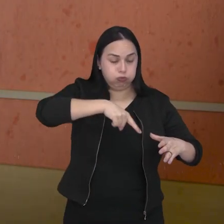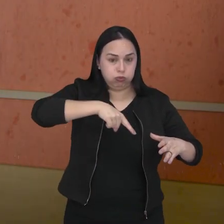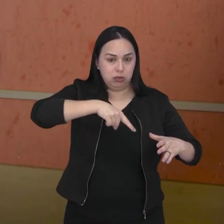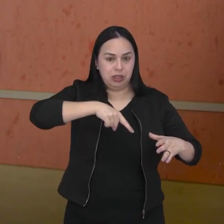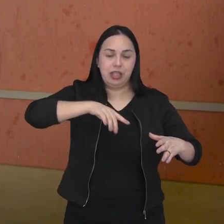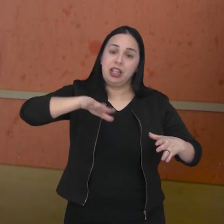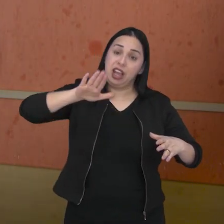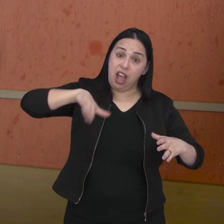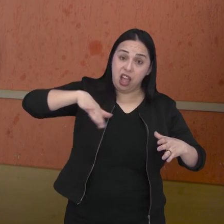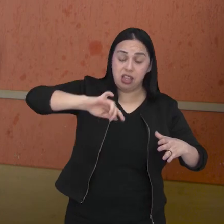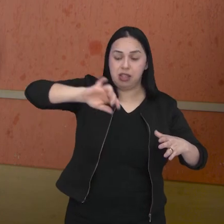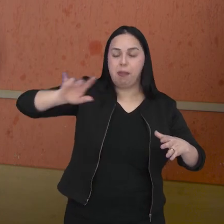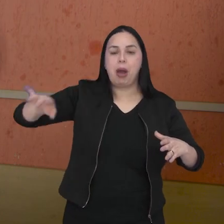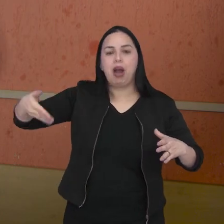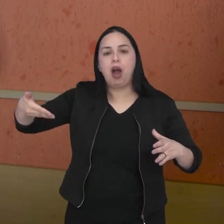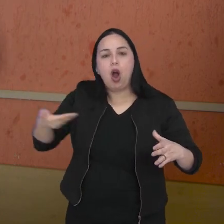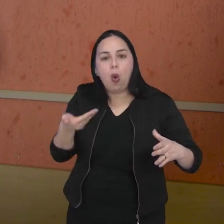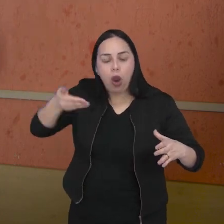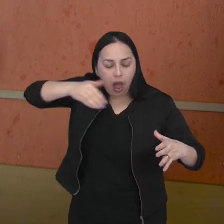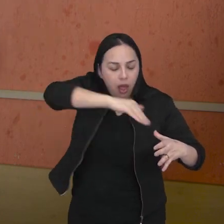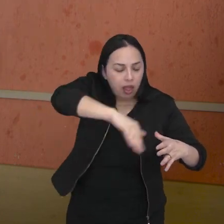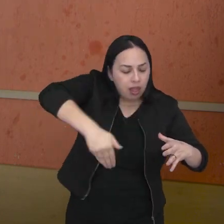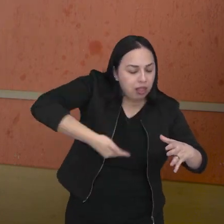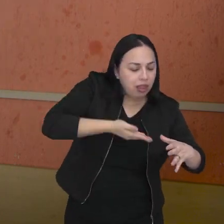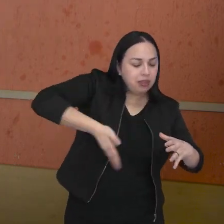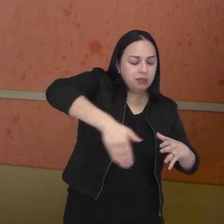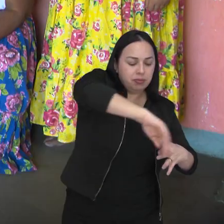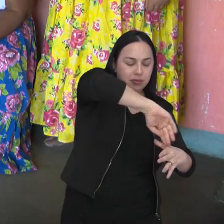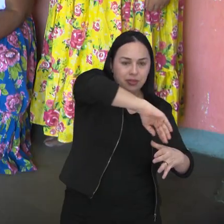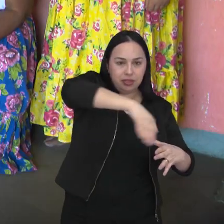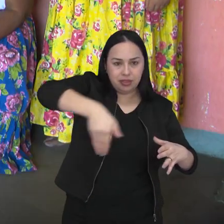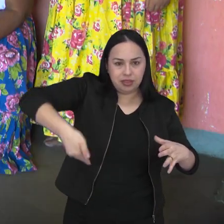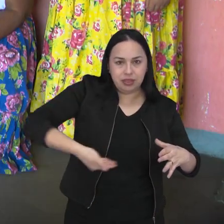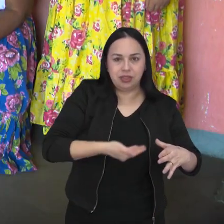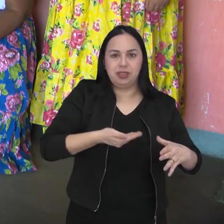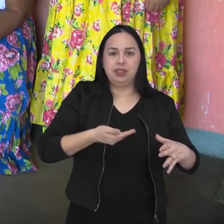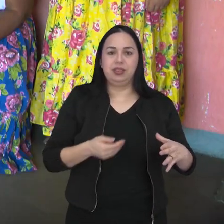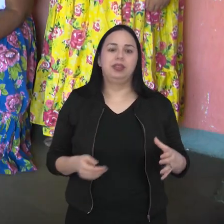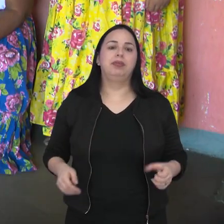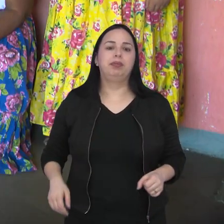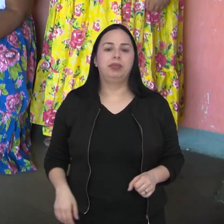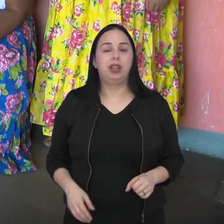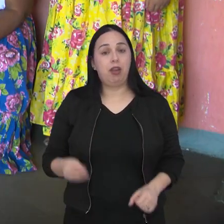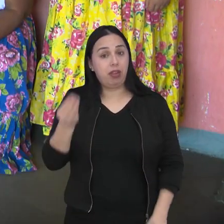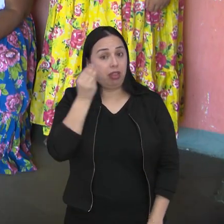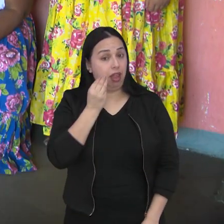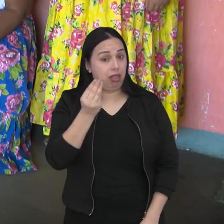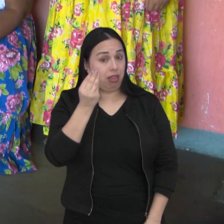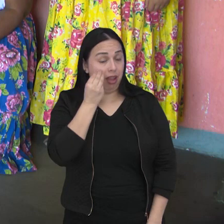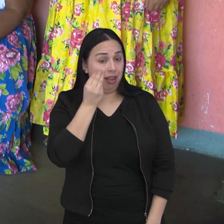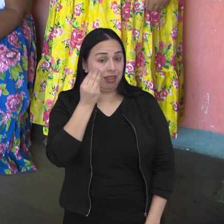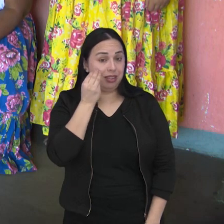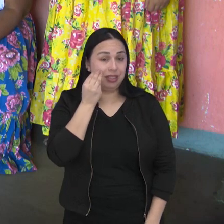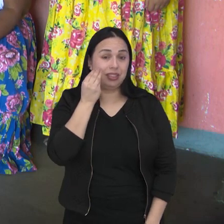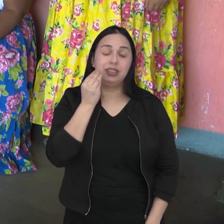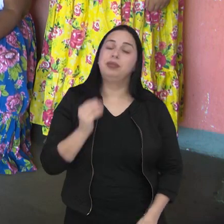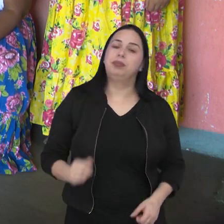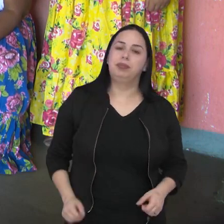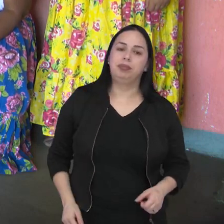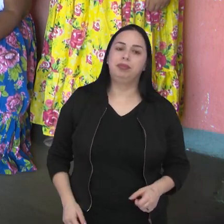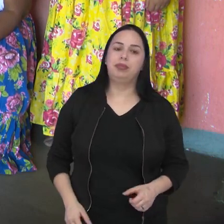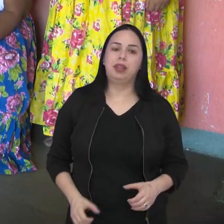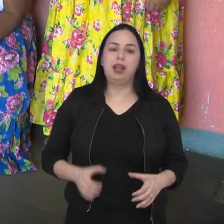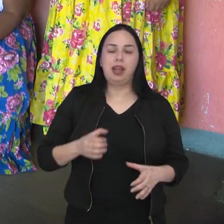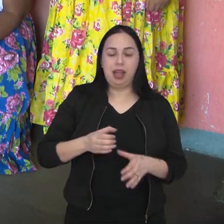em quando você dá uma mexidinha aqui com a colher, pra ir misturando, tirar lá do fundo que já tá socado. Vamos ver se eu dou conta, né? Isso aqui é a mão do